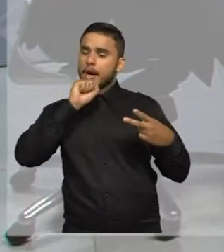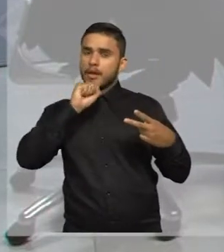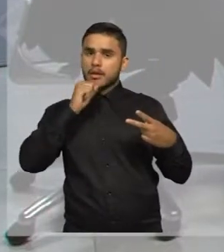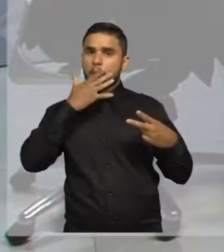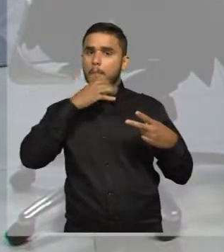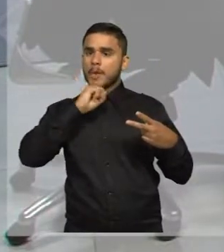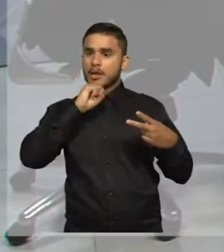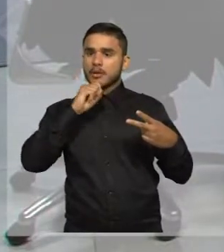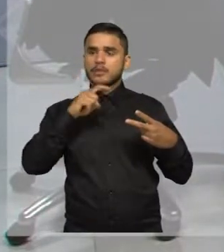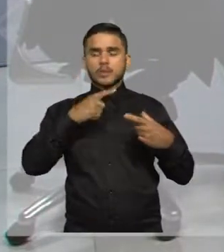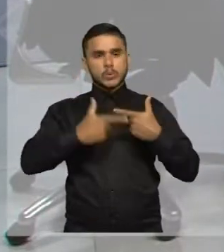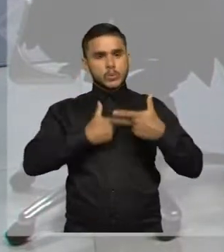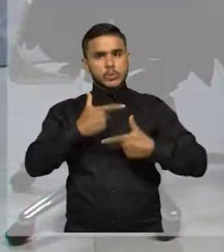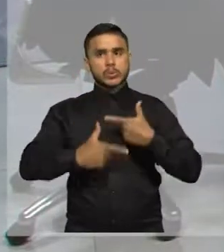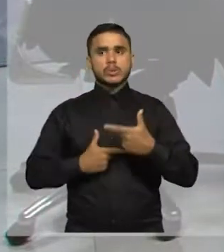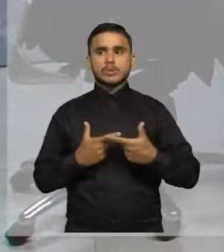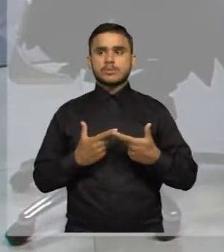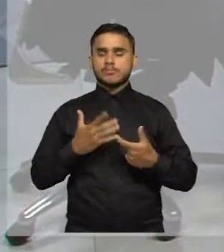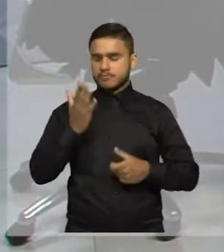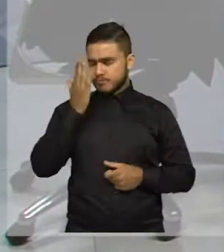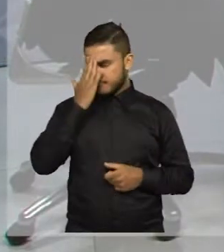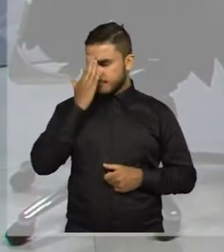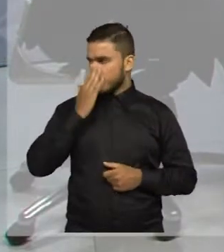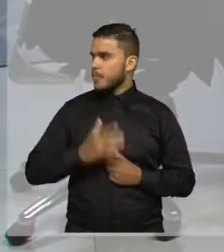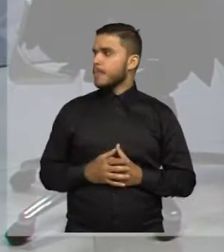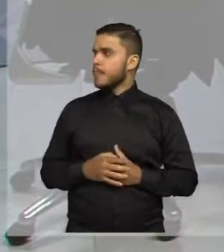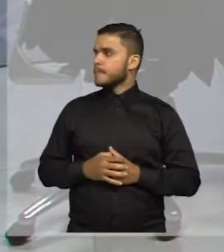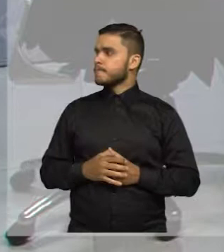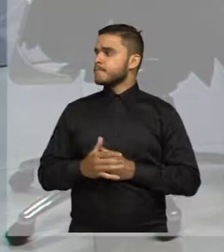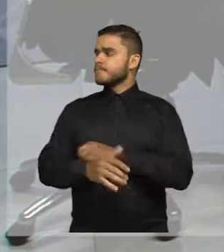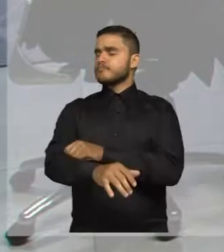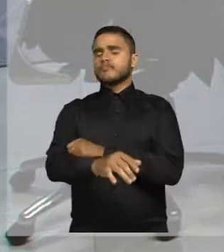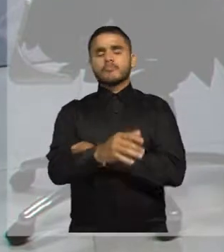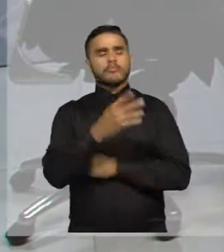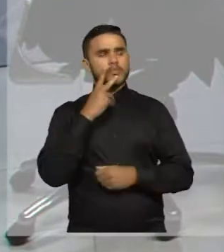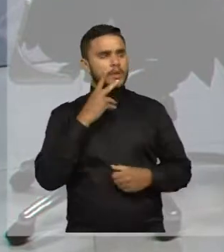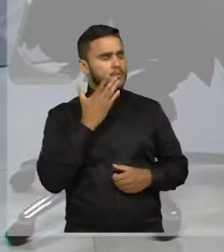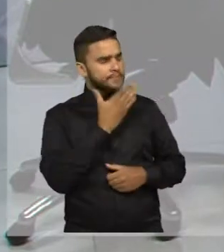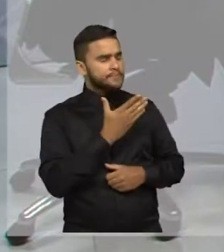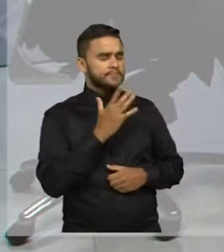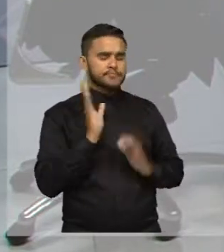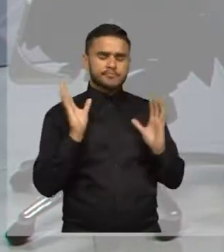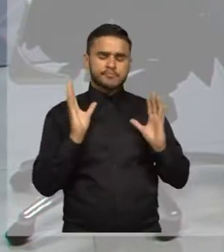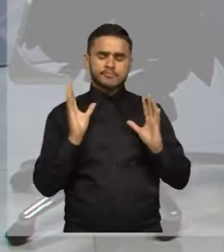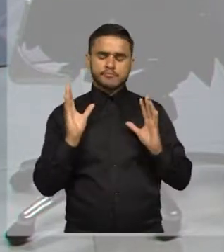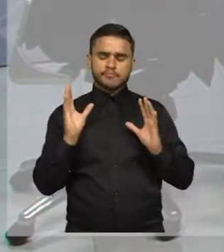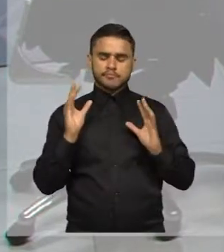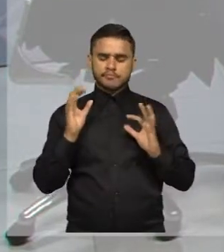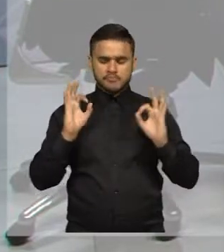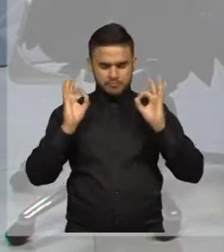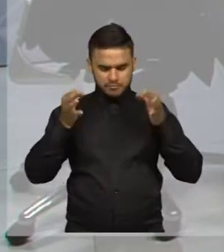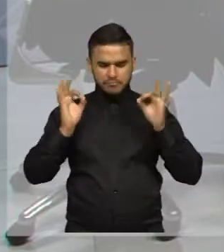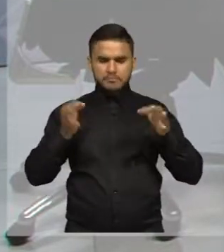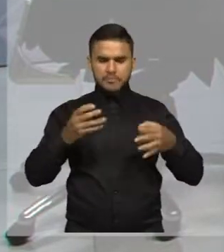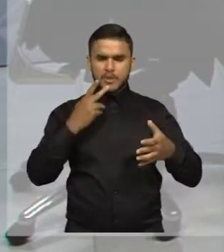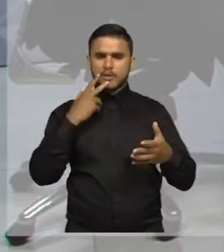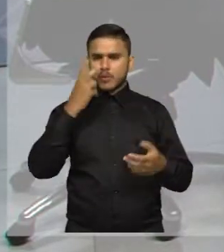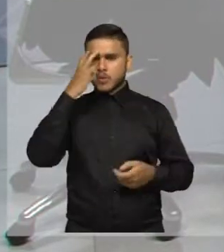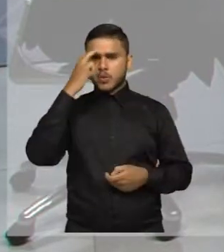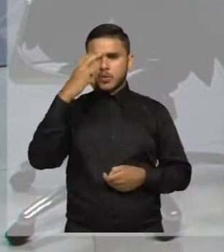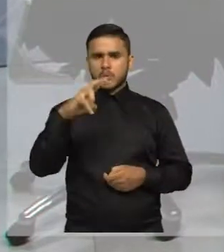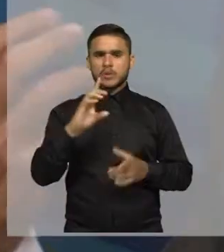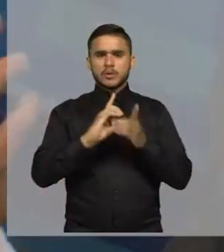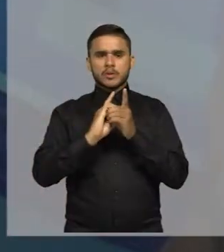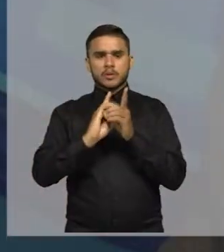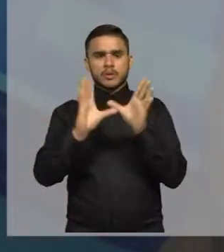Pelo menos ele é uma diz. classe média muito sacrificada. É. Não, sem querer ser mineiro, sem querer subir no muro, é inegável